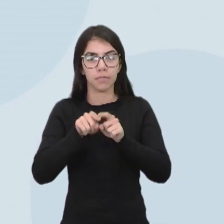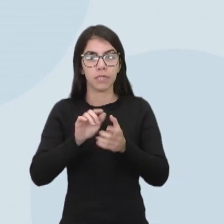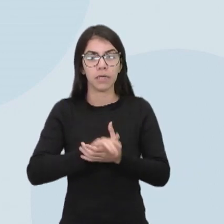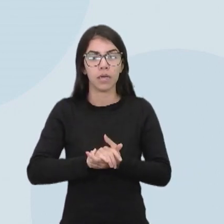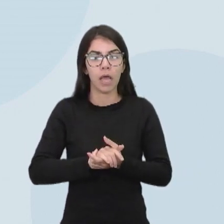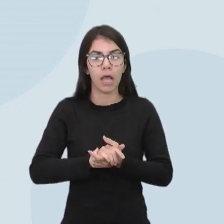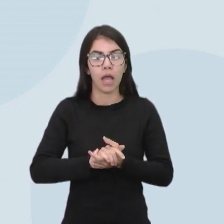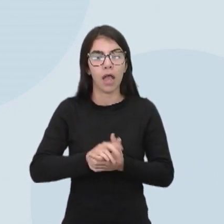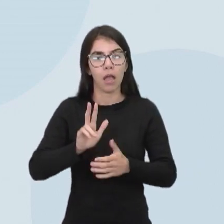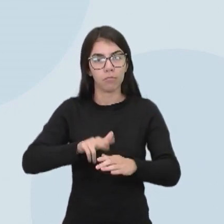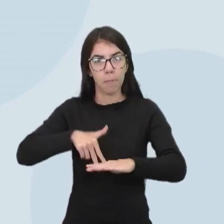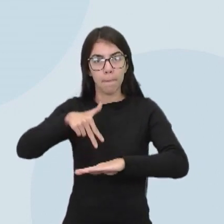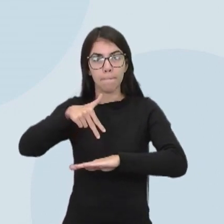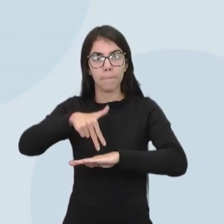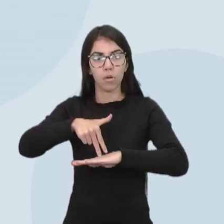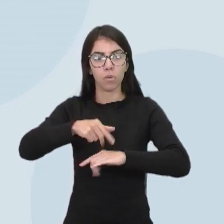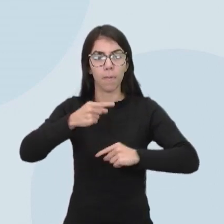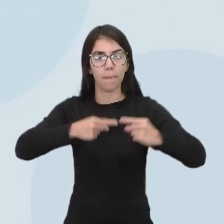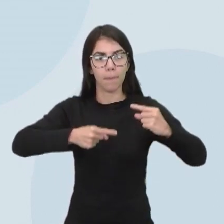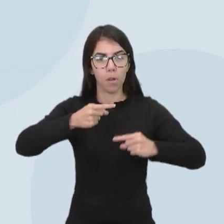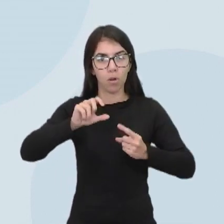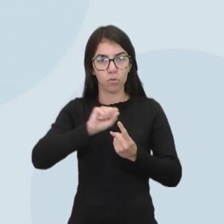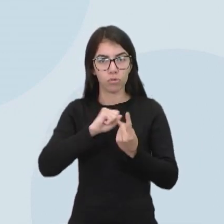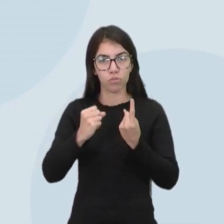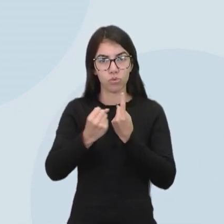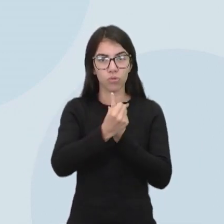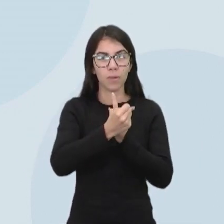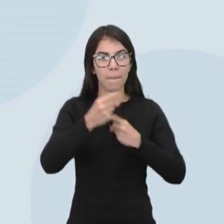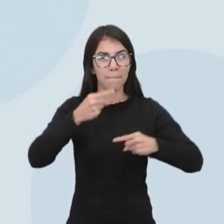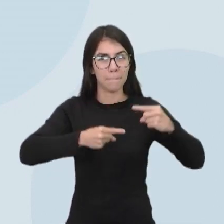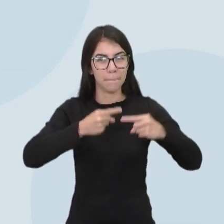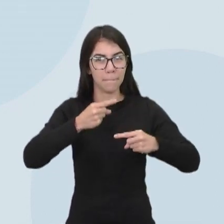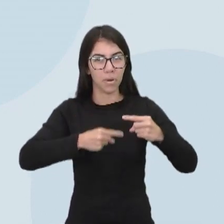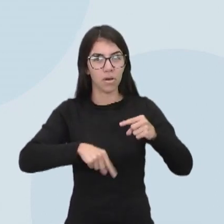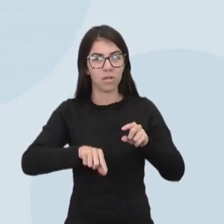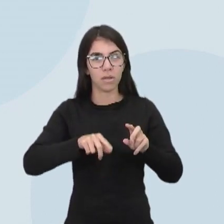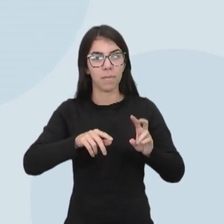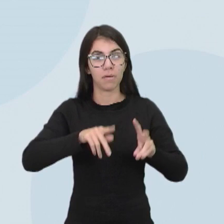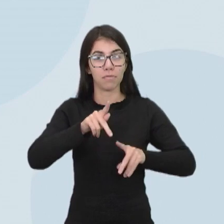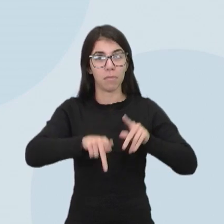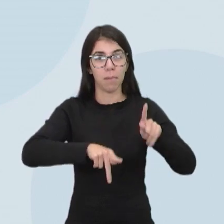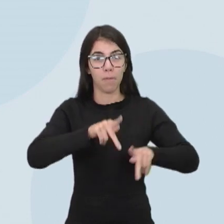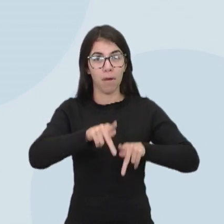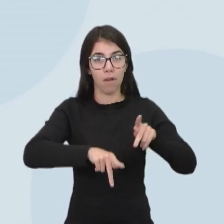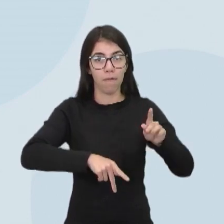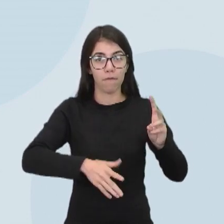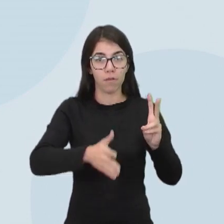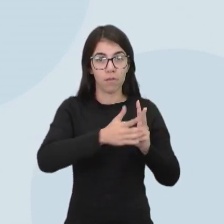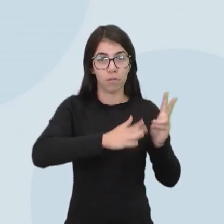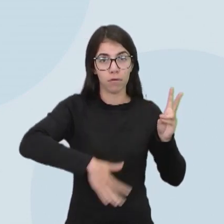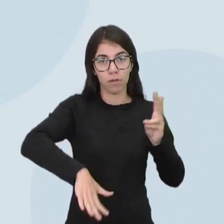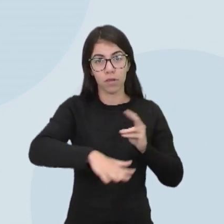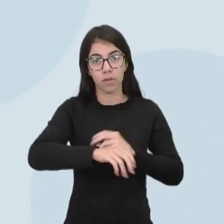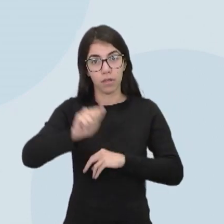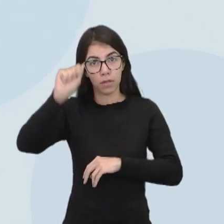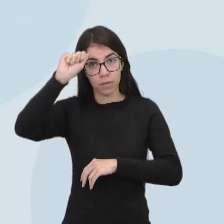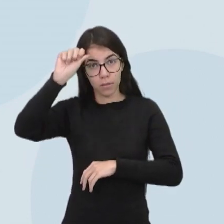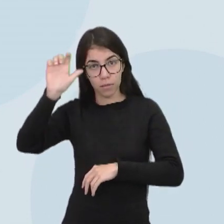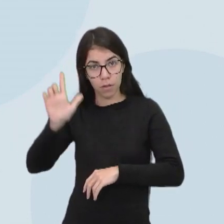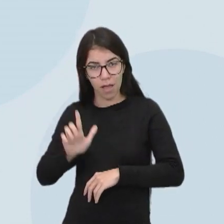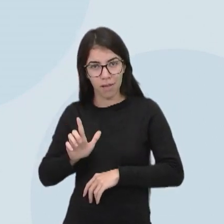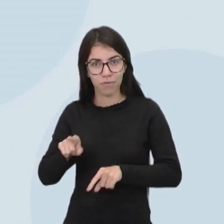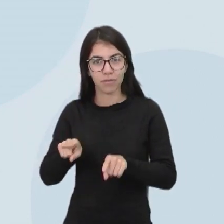os protagonismos políticos, sociais e políticos dos povos indígenas e das populações